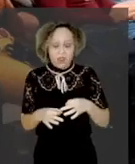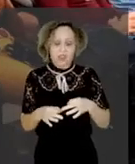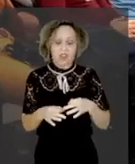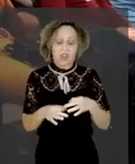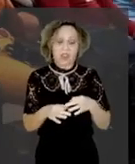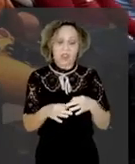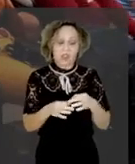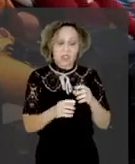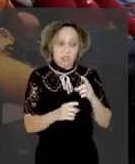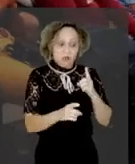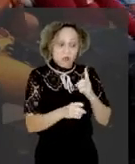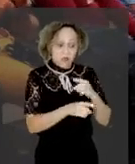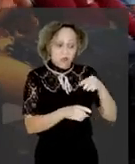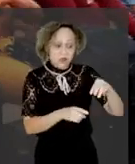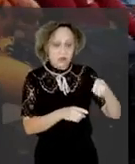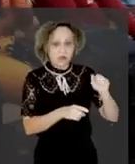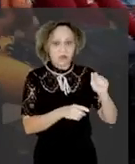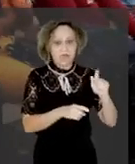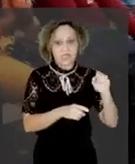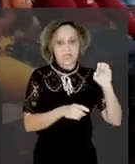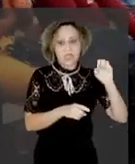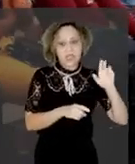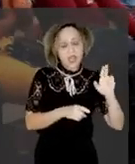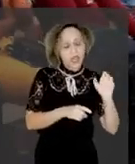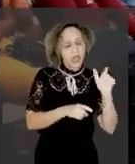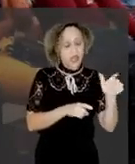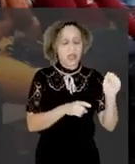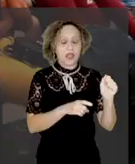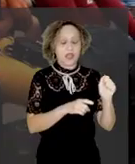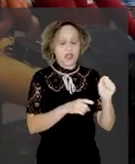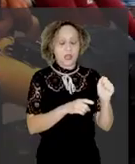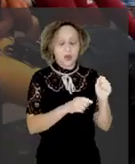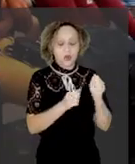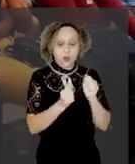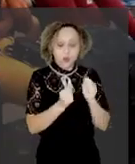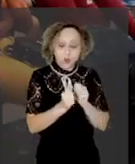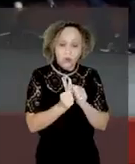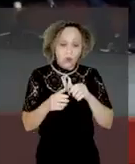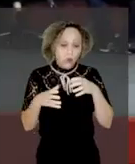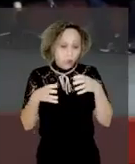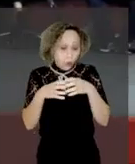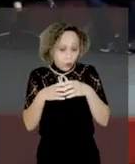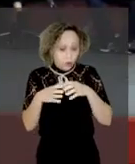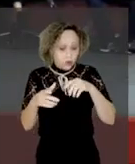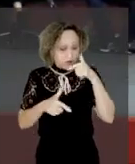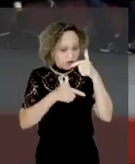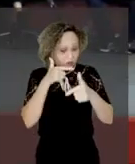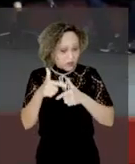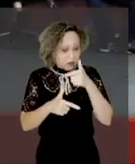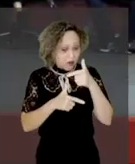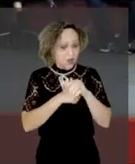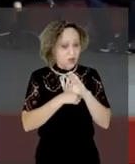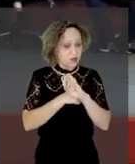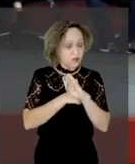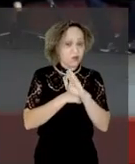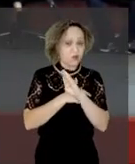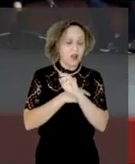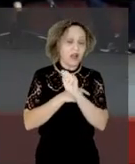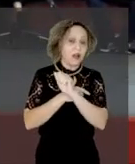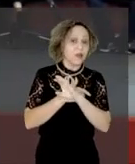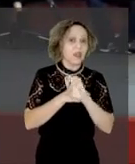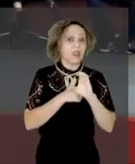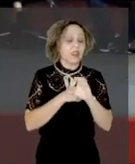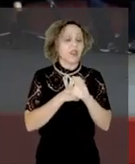Grande João Paulo, do MST, anuncio aqui a presença do Jason, lá secretário de governo de